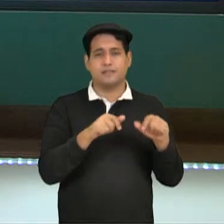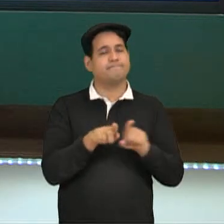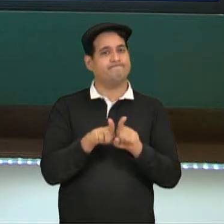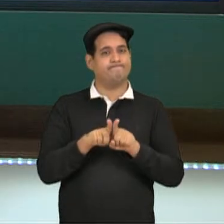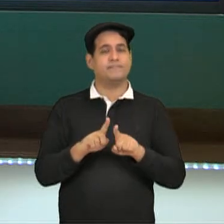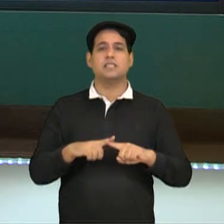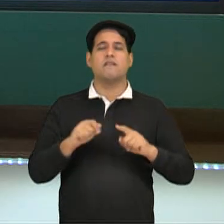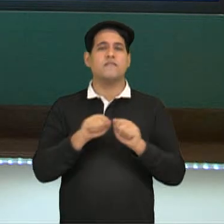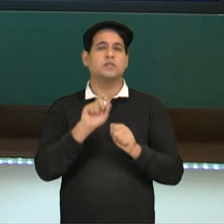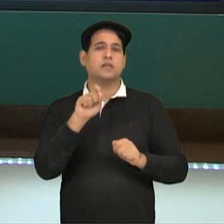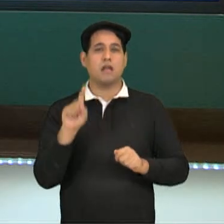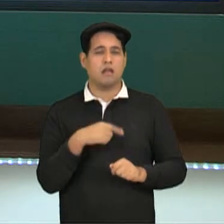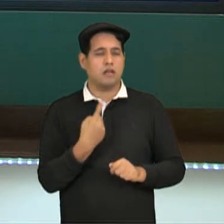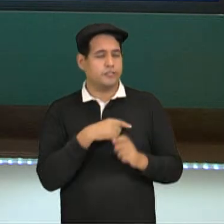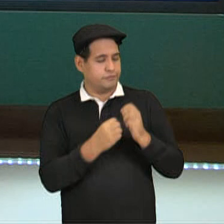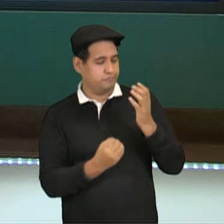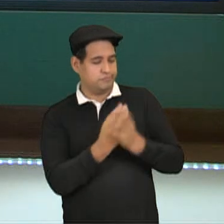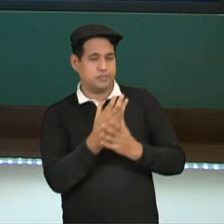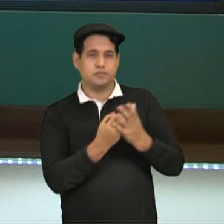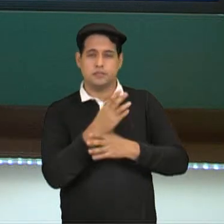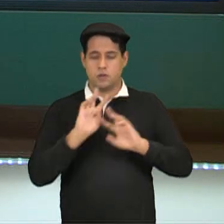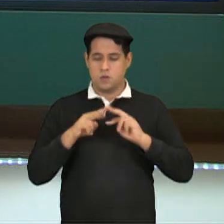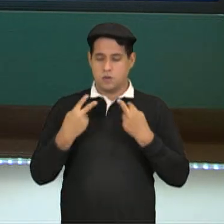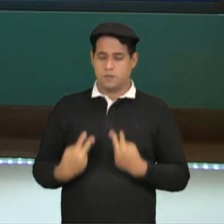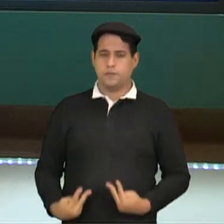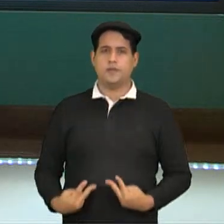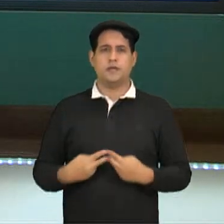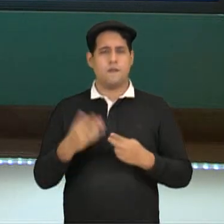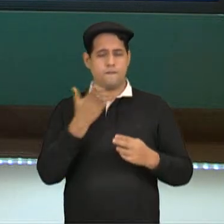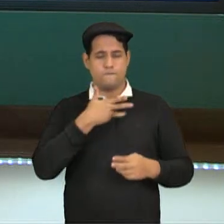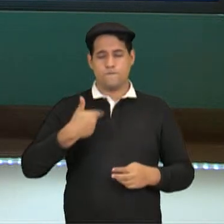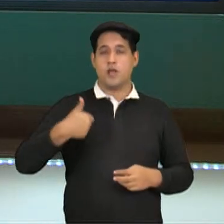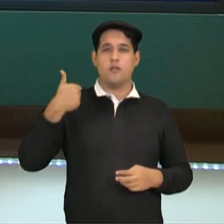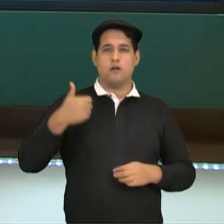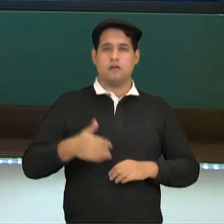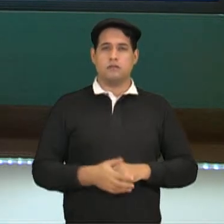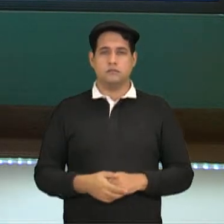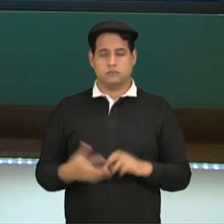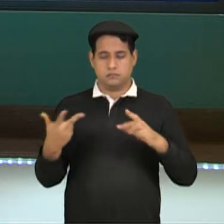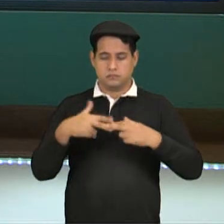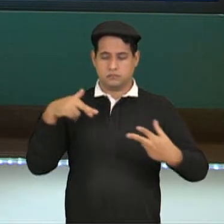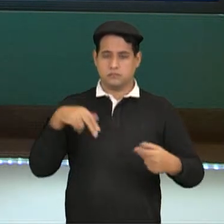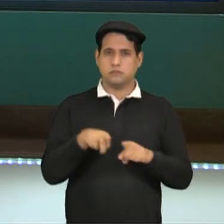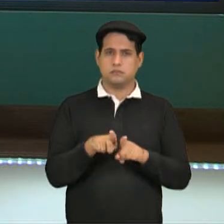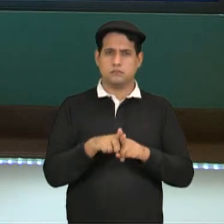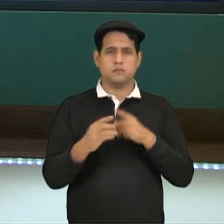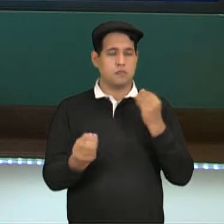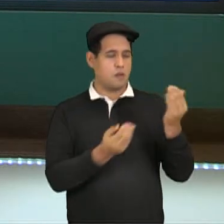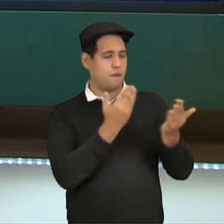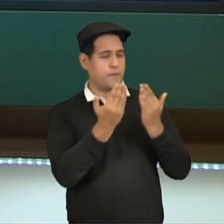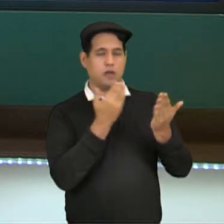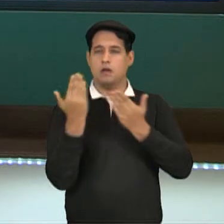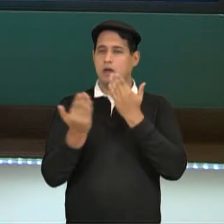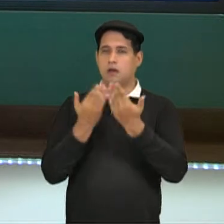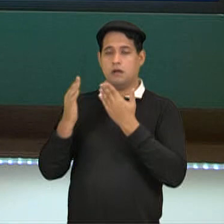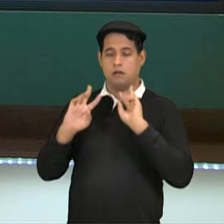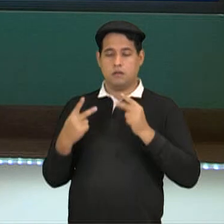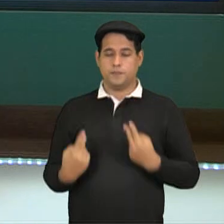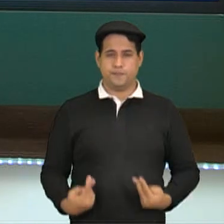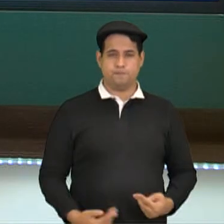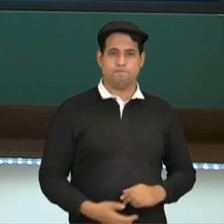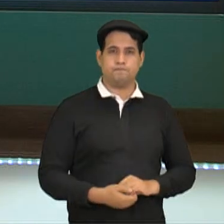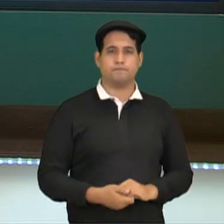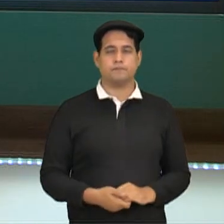está fazendo com que a gente produza humanos que são melhorados, né, geneticamente, comparado aos humanos